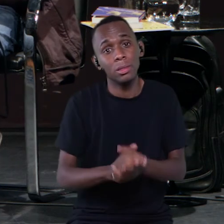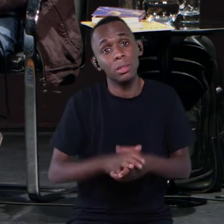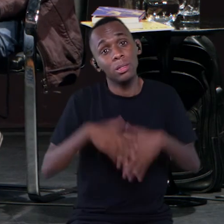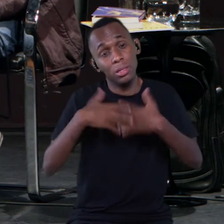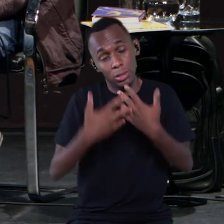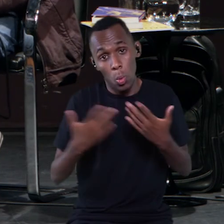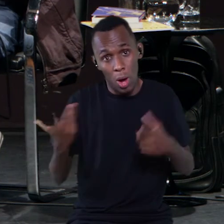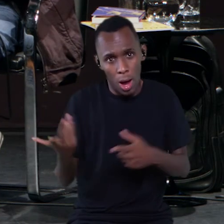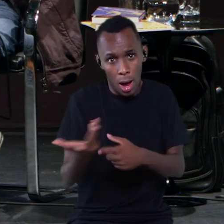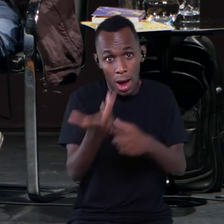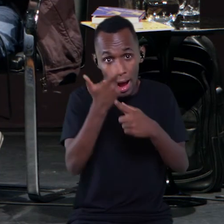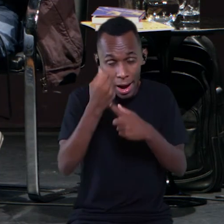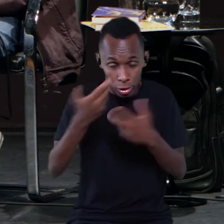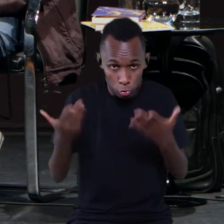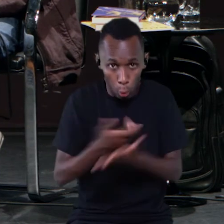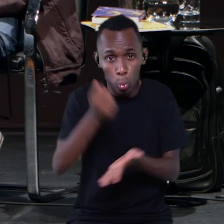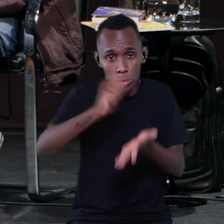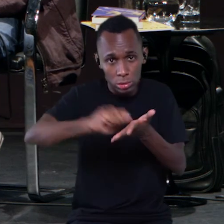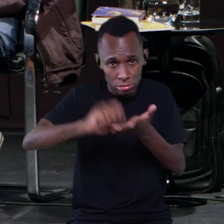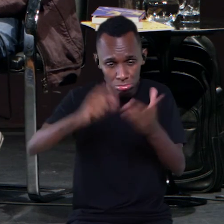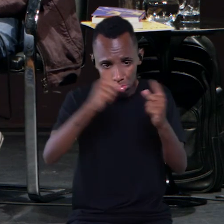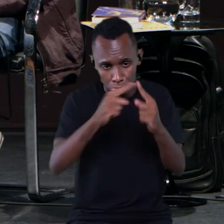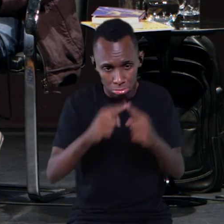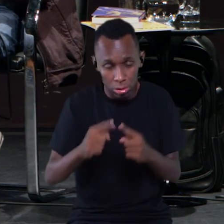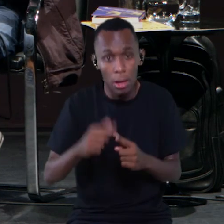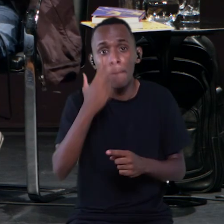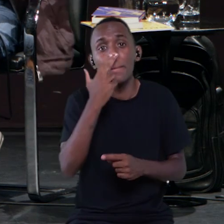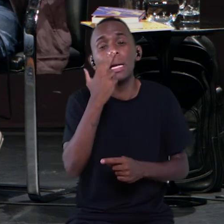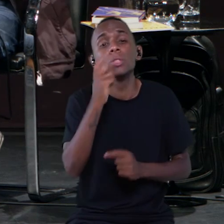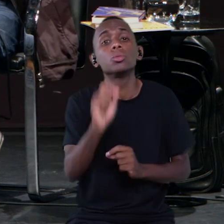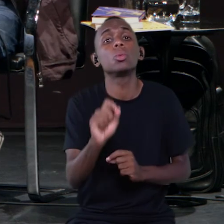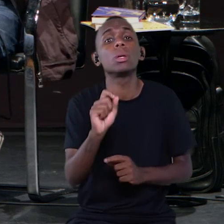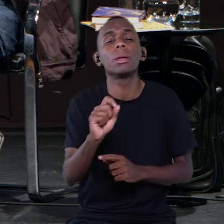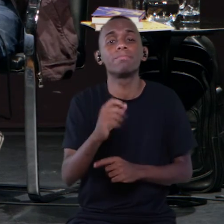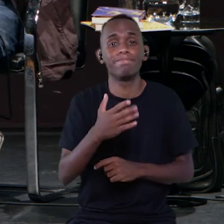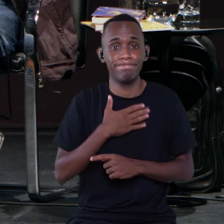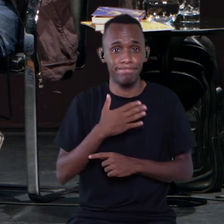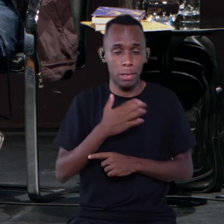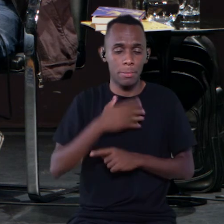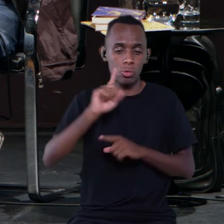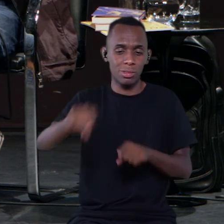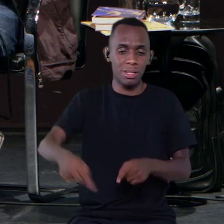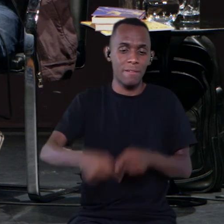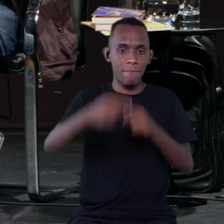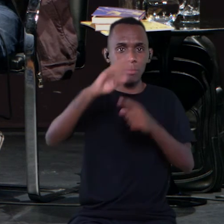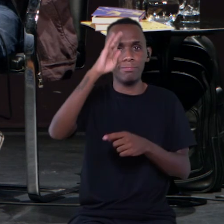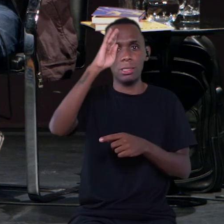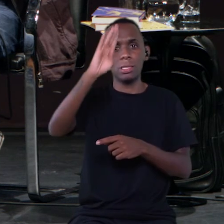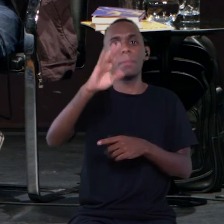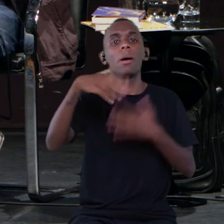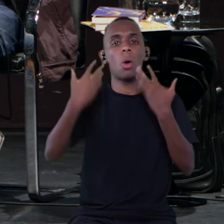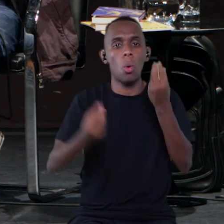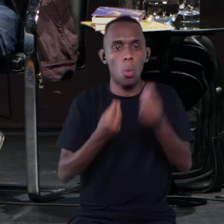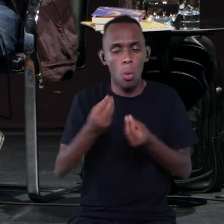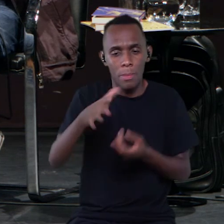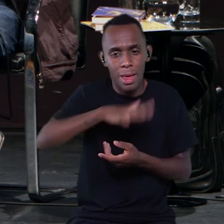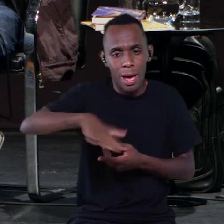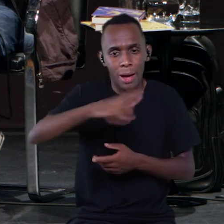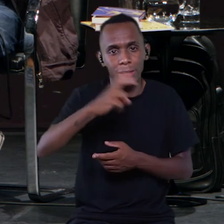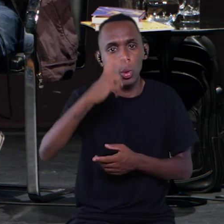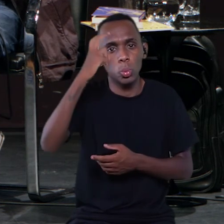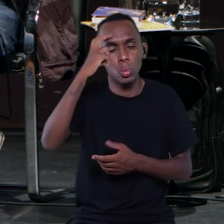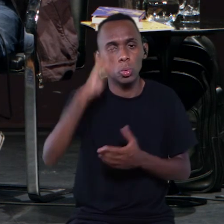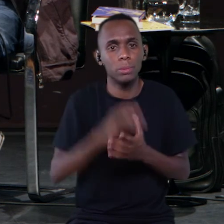tipo de arte hoje, esse tipo de escrita, ele parece ser, para mim, talvez um dos desafios maiores para quem está lidando no campo da cultura.